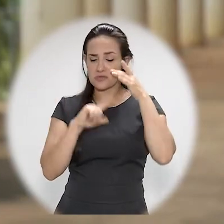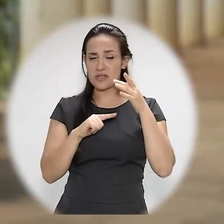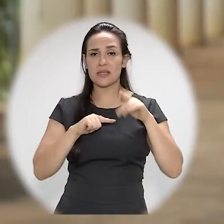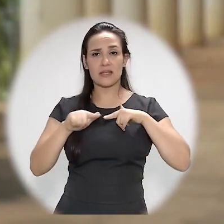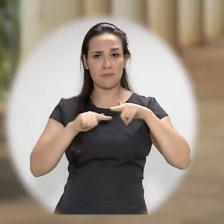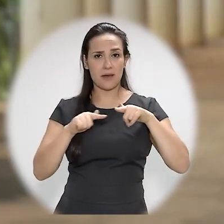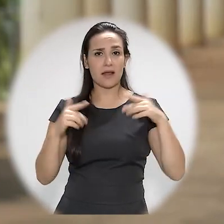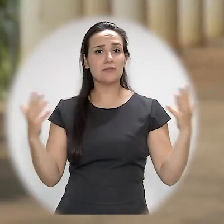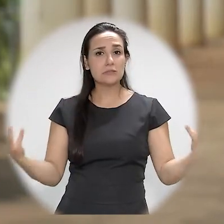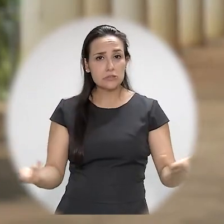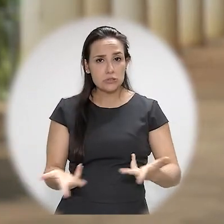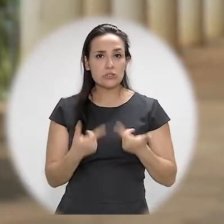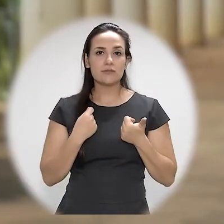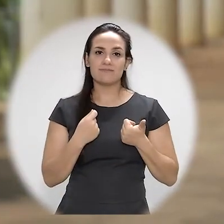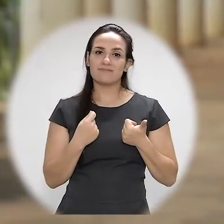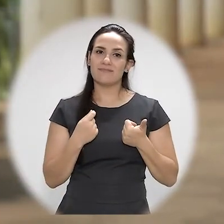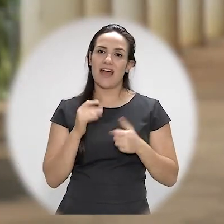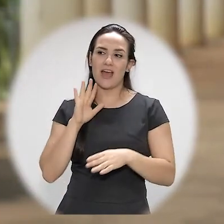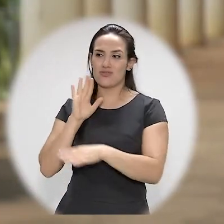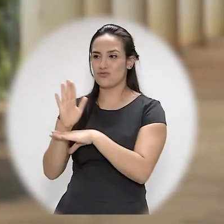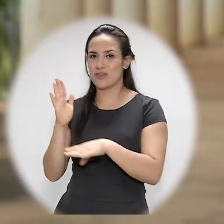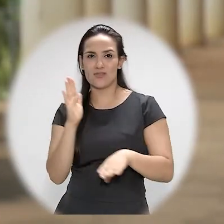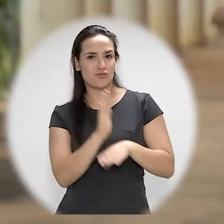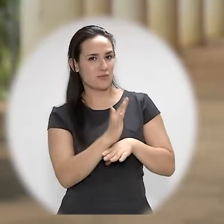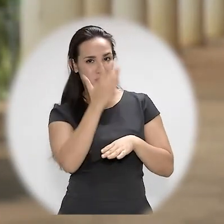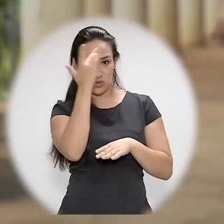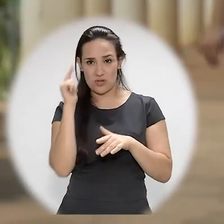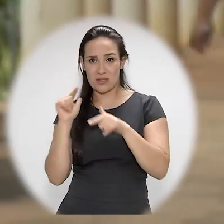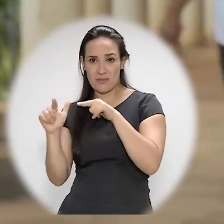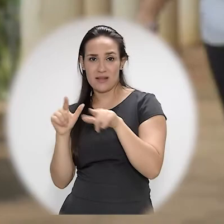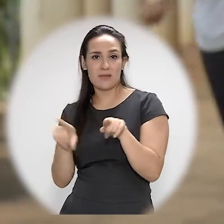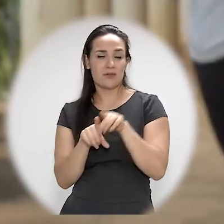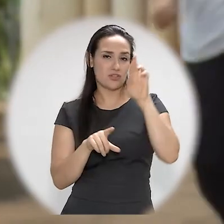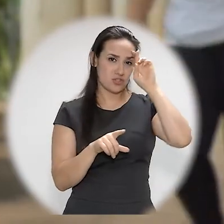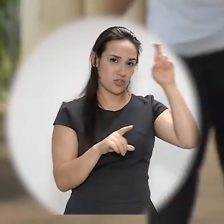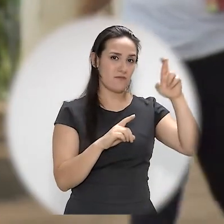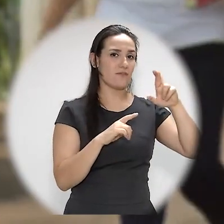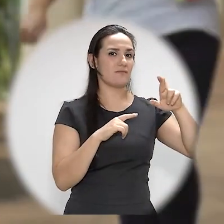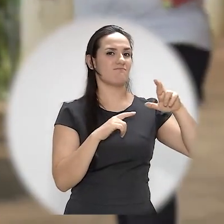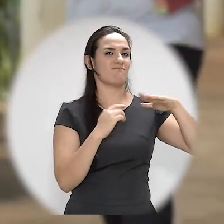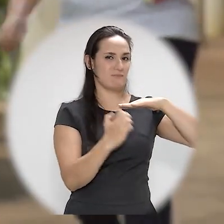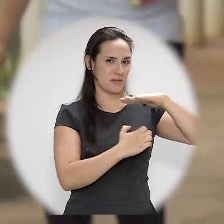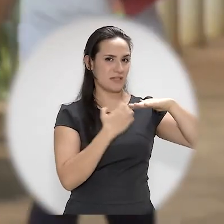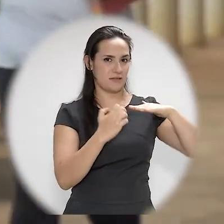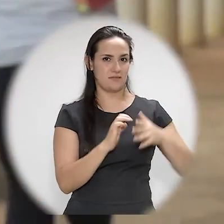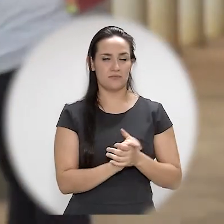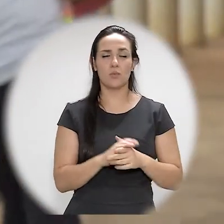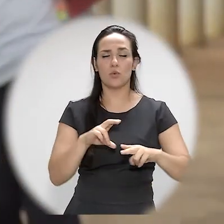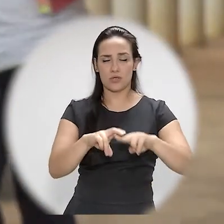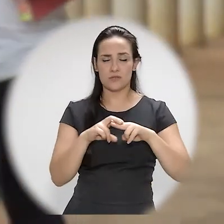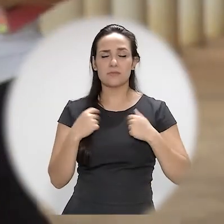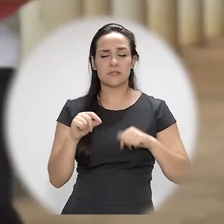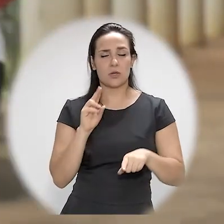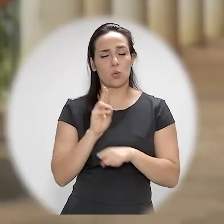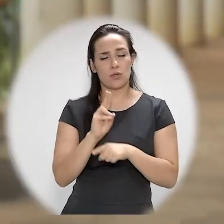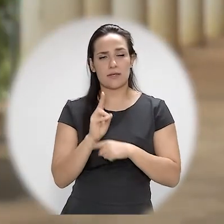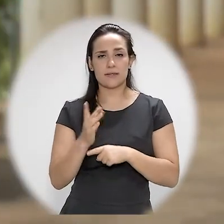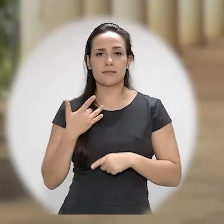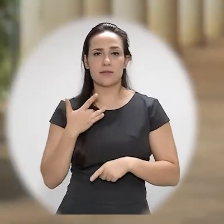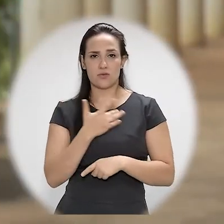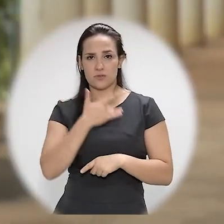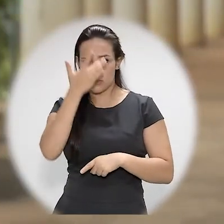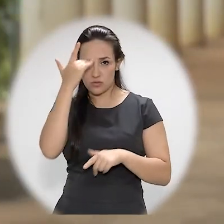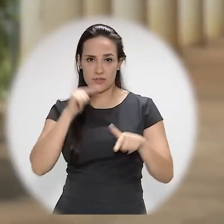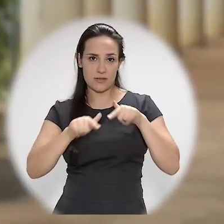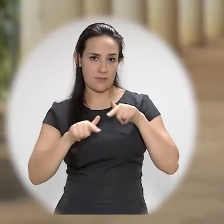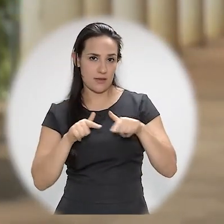melhor de si, é bom para todas as partes. Então, as estruturas de cuidado com a medicina do trabalho e a saúde do trabalhador são